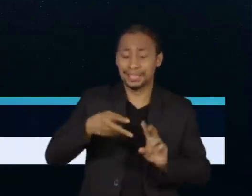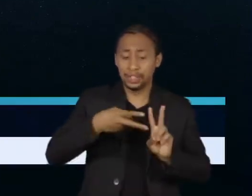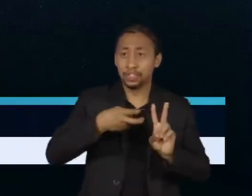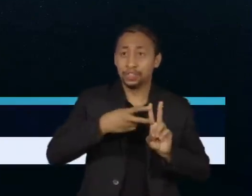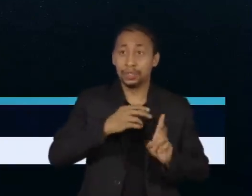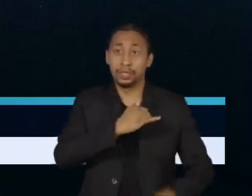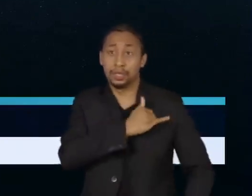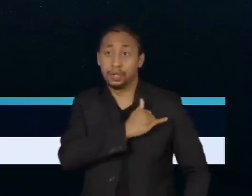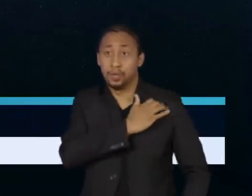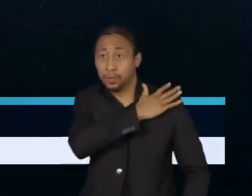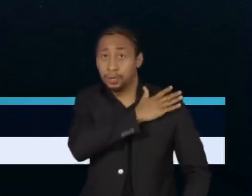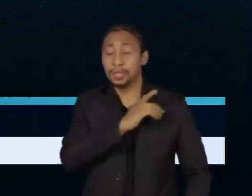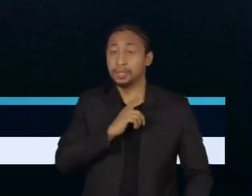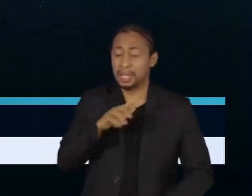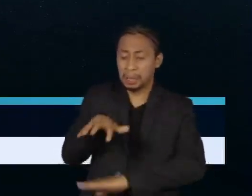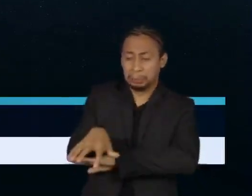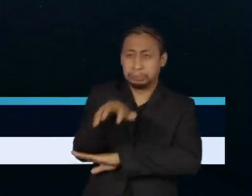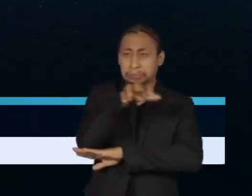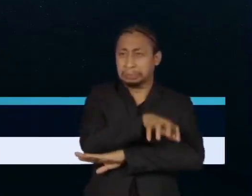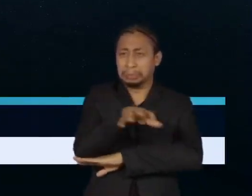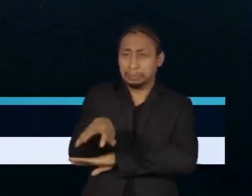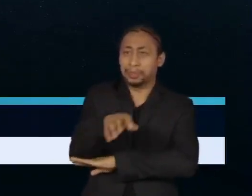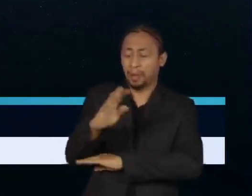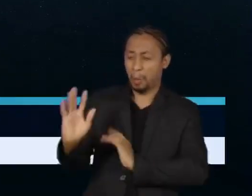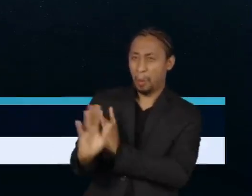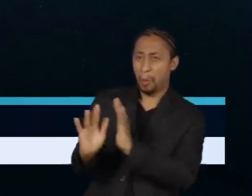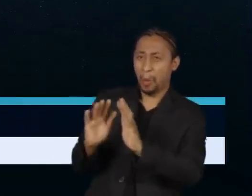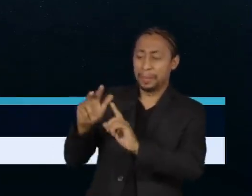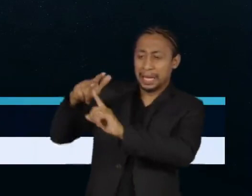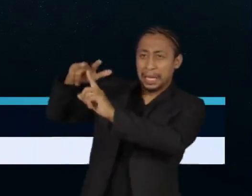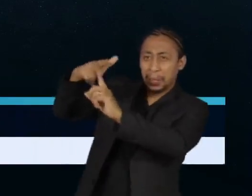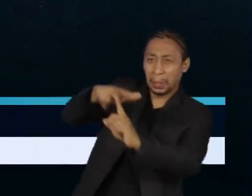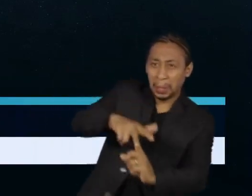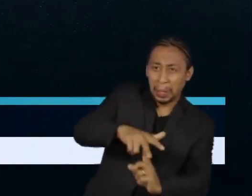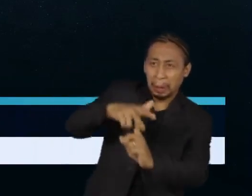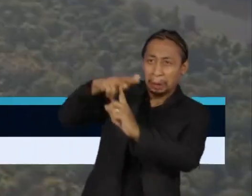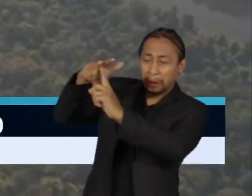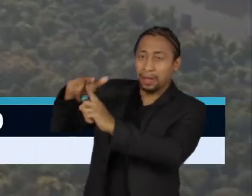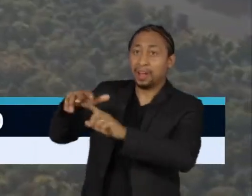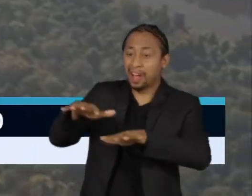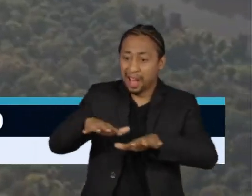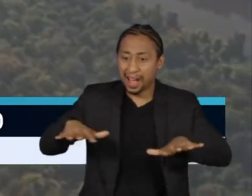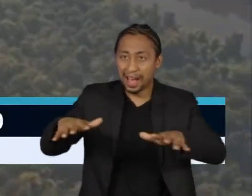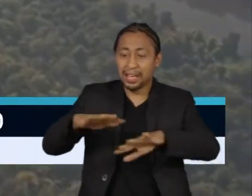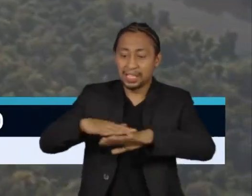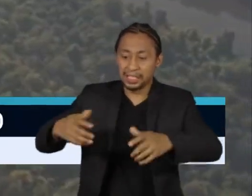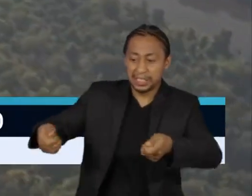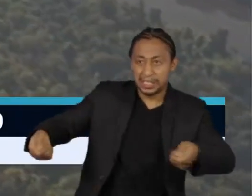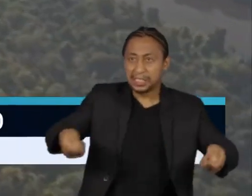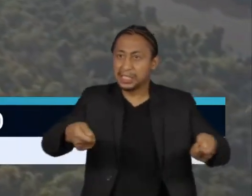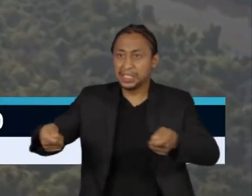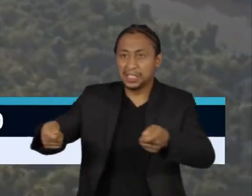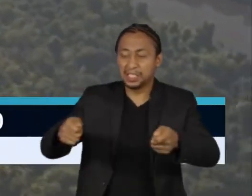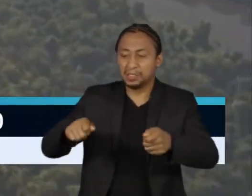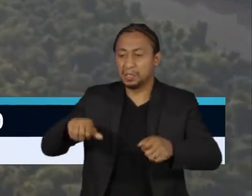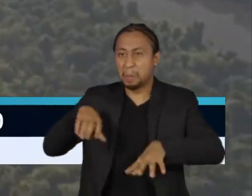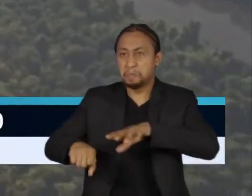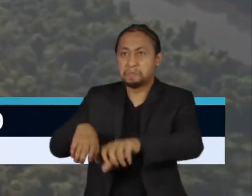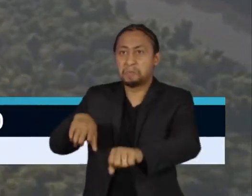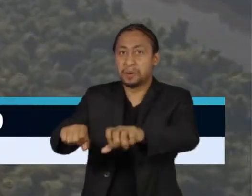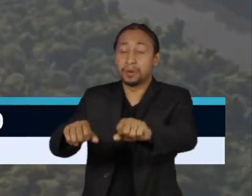de homens, tratores e helicópteros decolando e pousando em áreas de garimpo. Apesar de ter sido demarcada